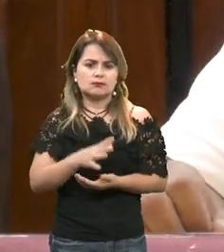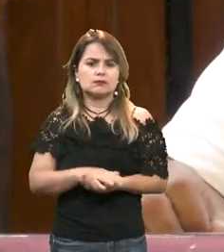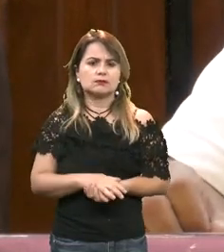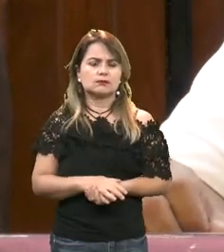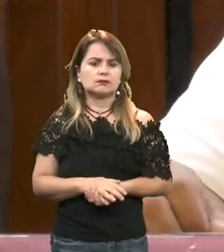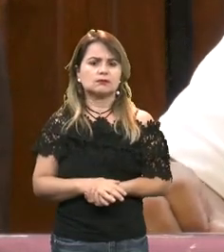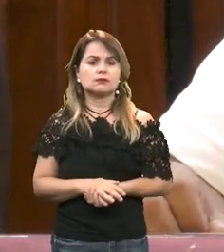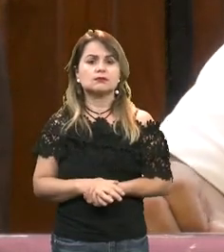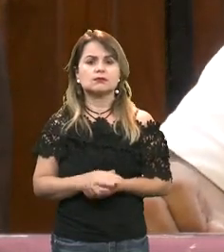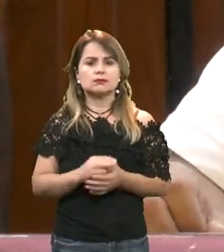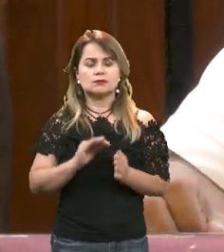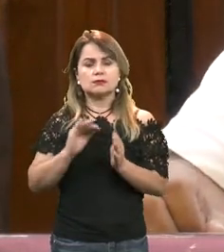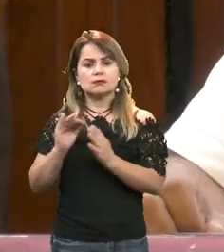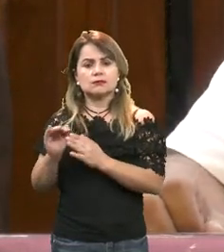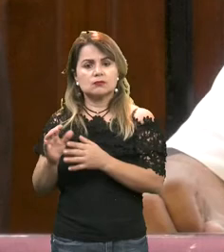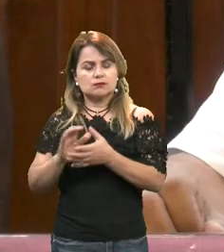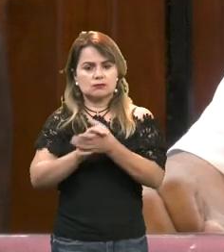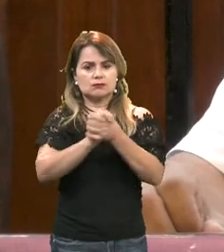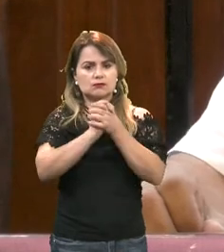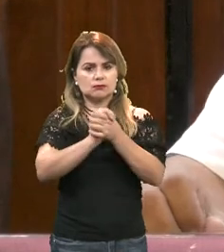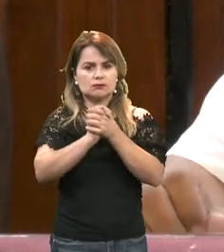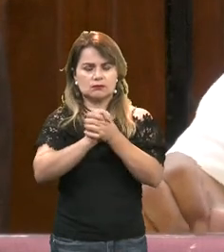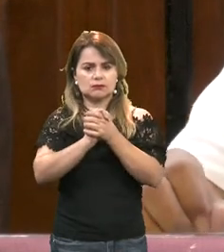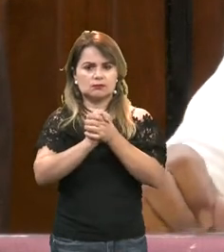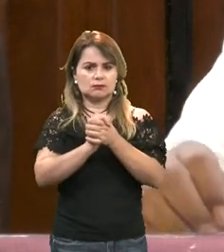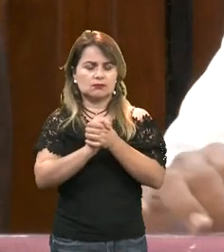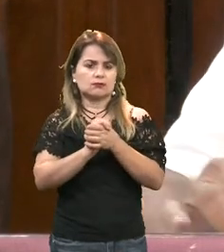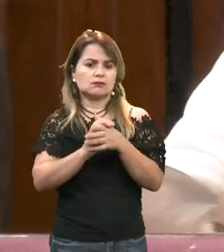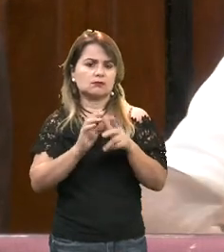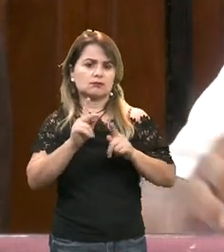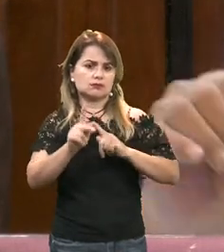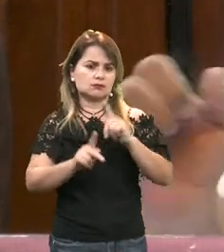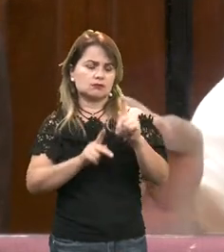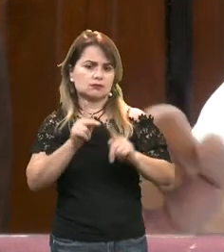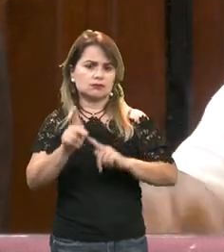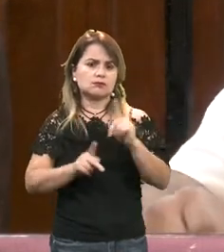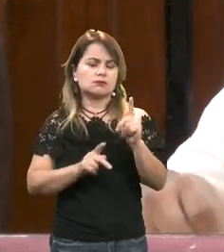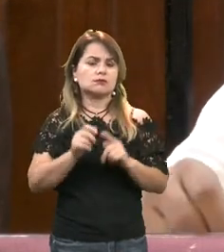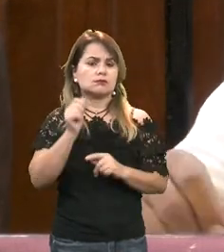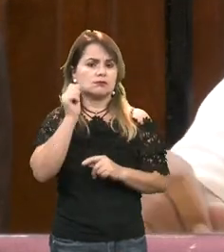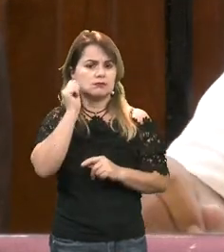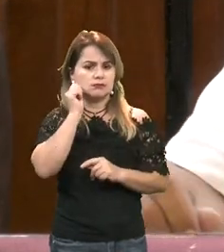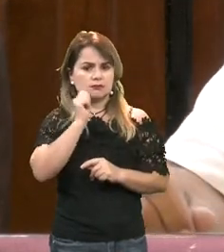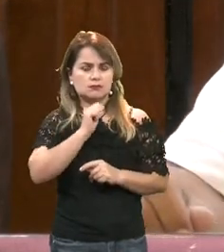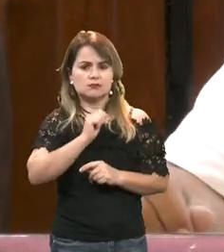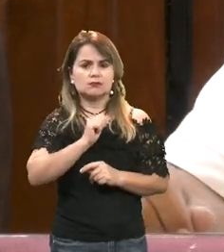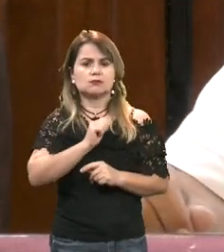Eu cumprimento aí a Nayara, a Cláudia, a Anja, a doutora Carol,